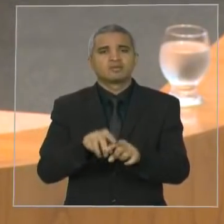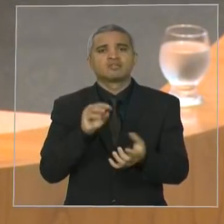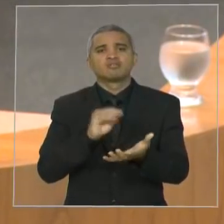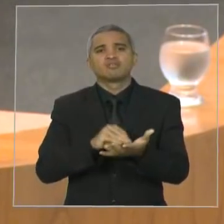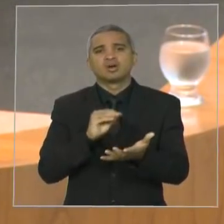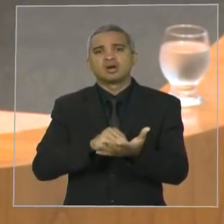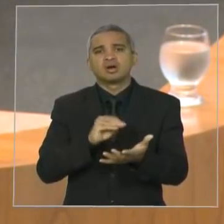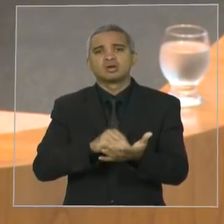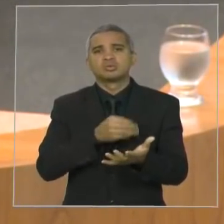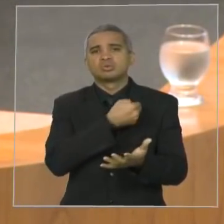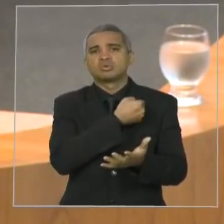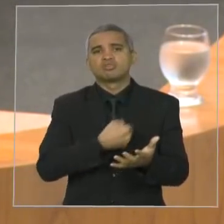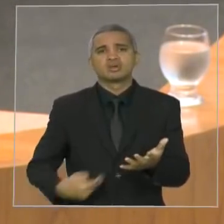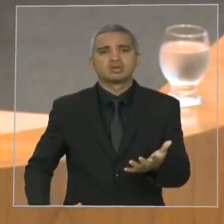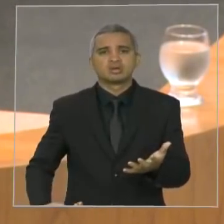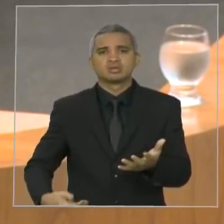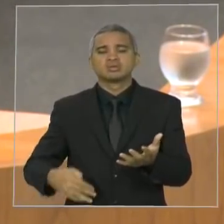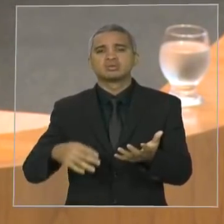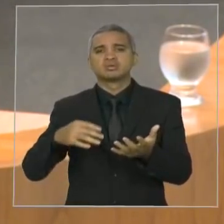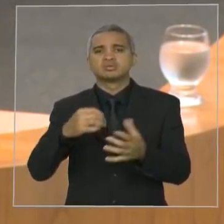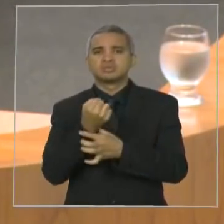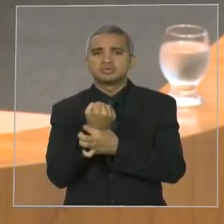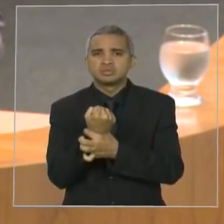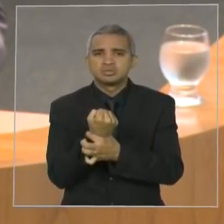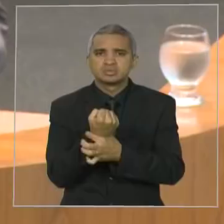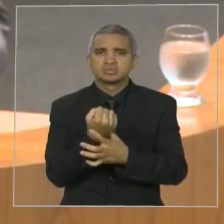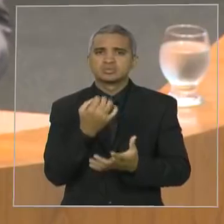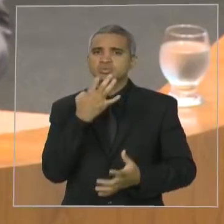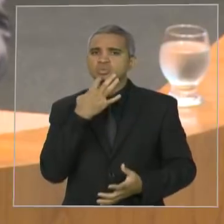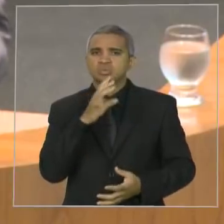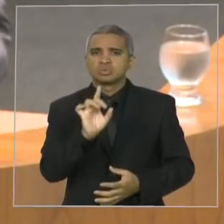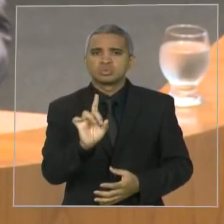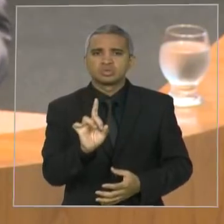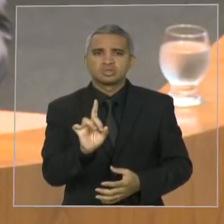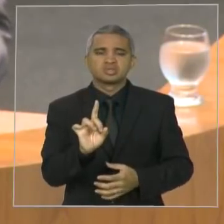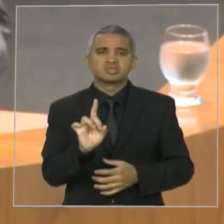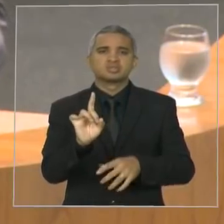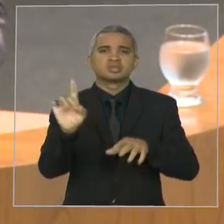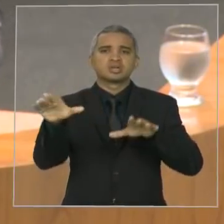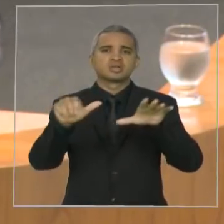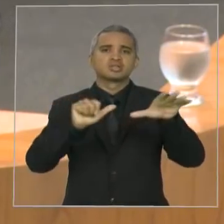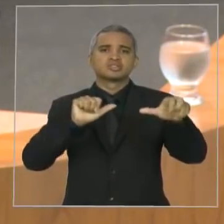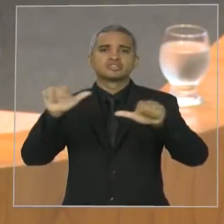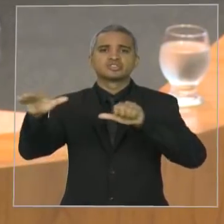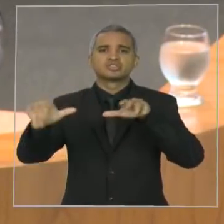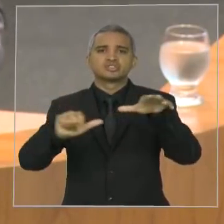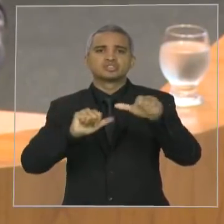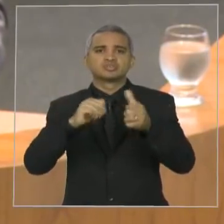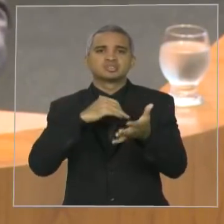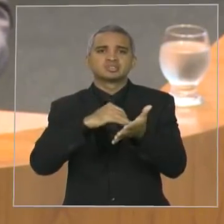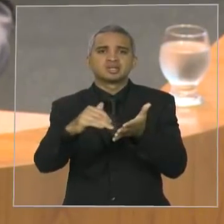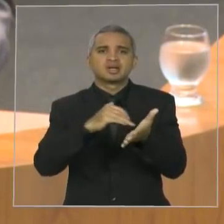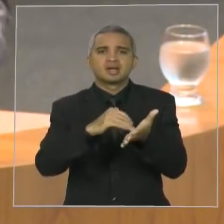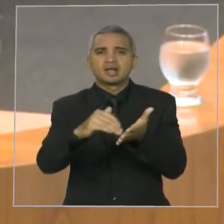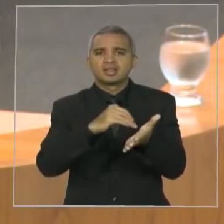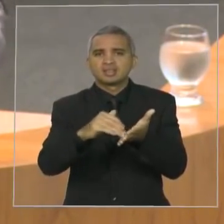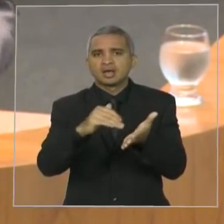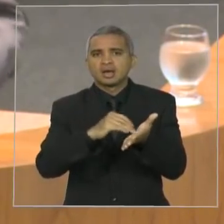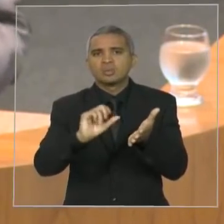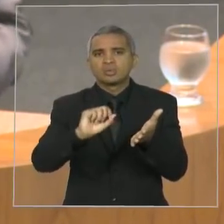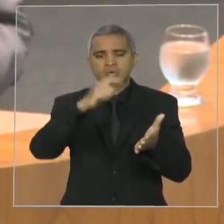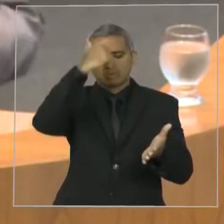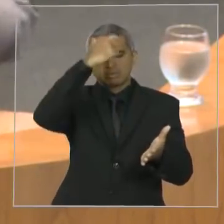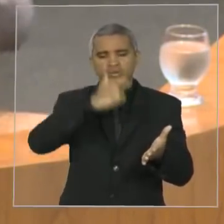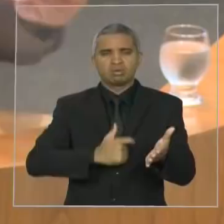Fazendo assim o tripé do Estado, nação. Ao longo dos anos,